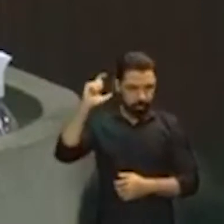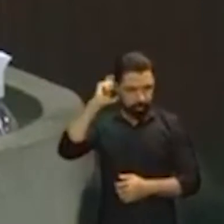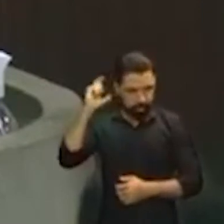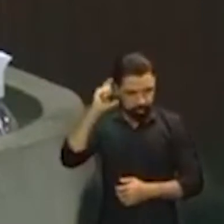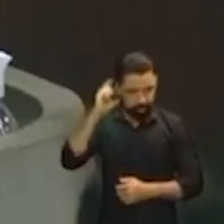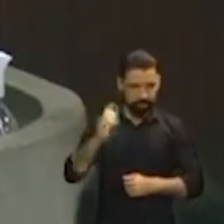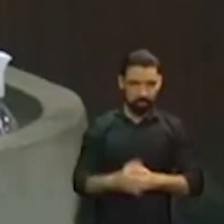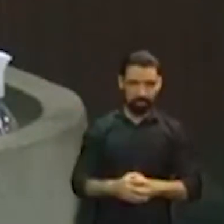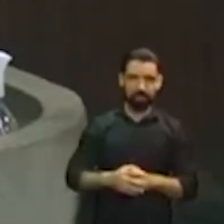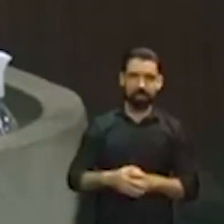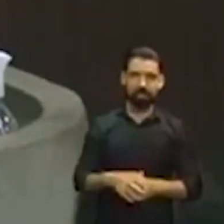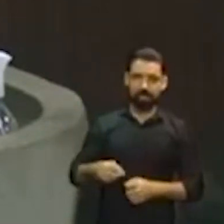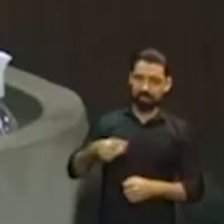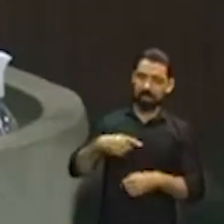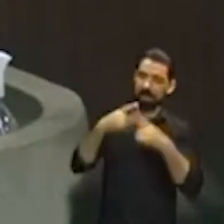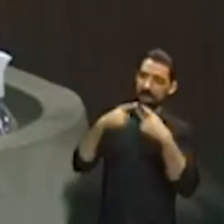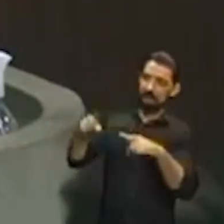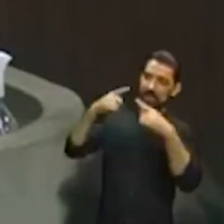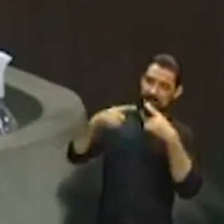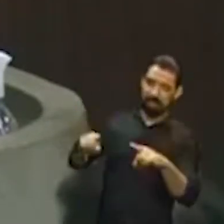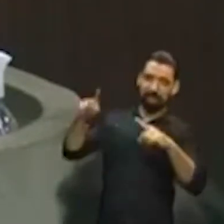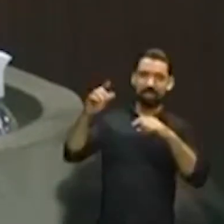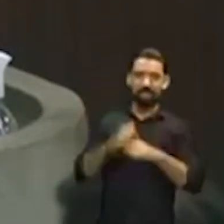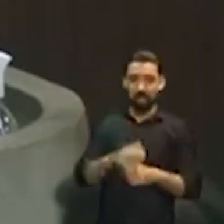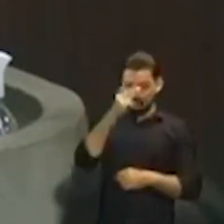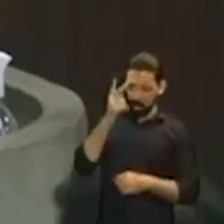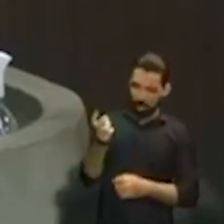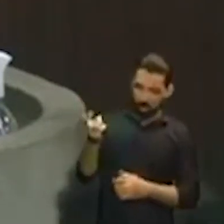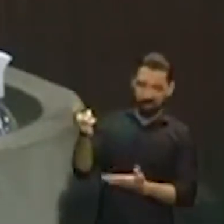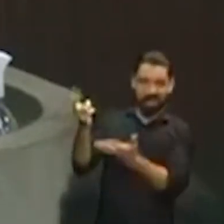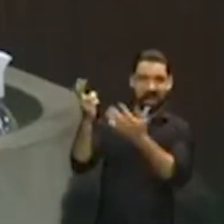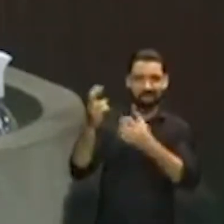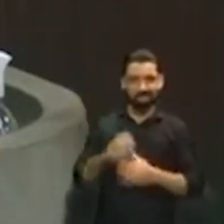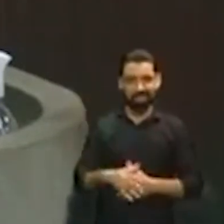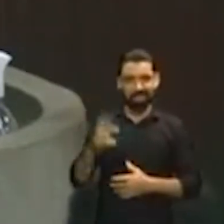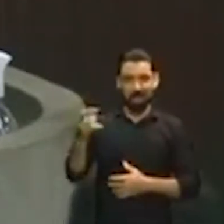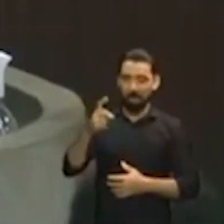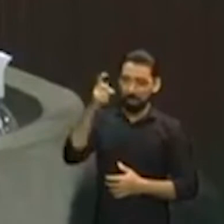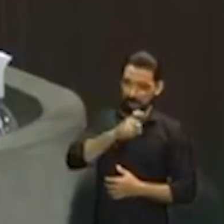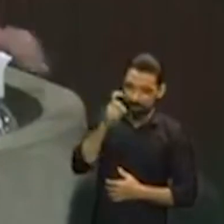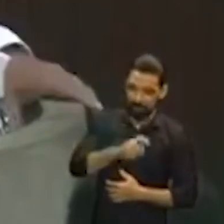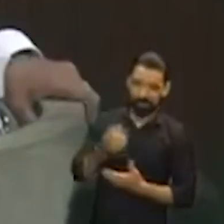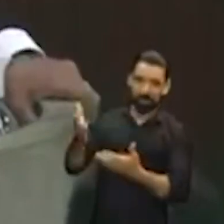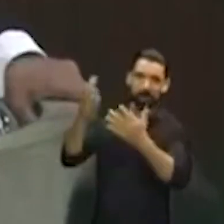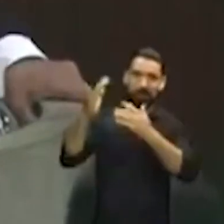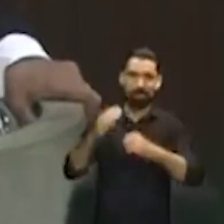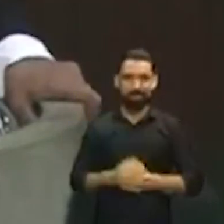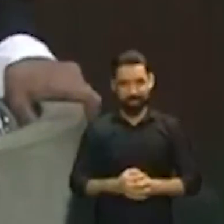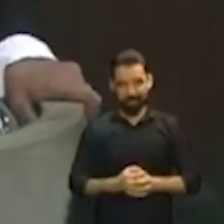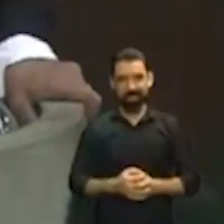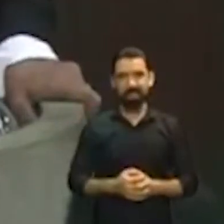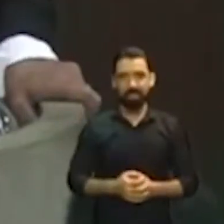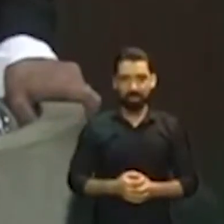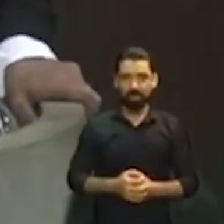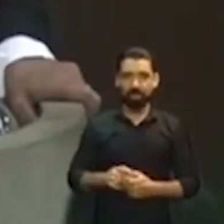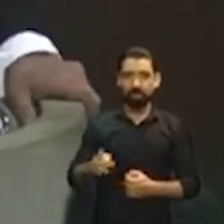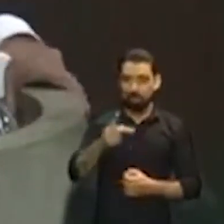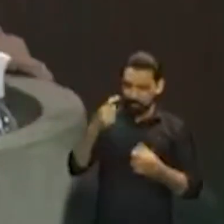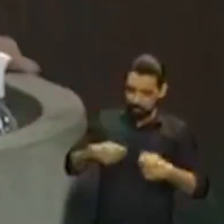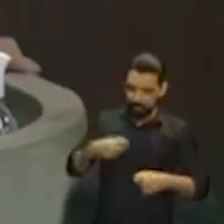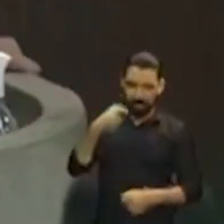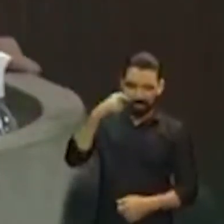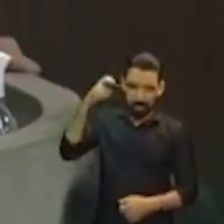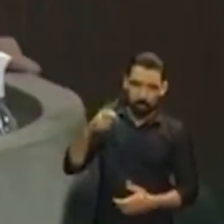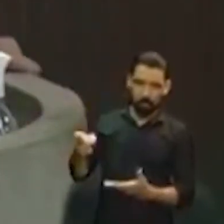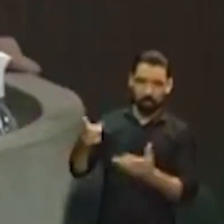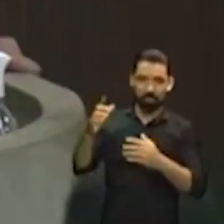Vai Ciro, a esculhamba, e é covarde. É mentiroso. O PT do Ceará, se tivesse vergonha, não